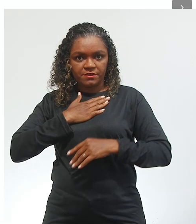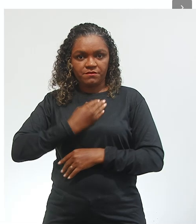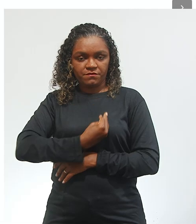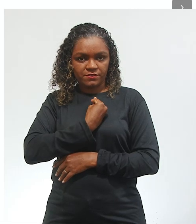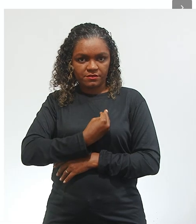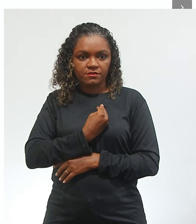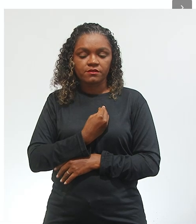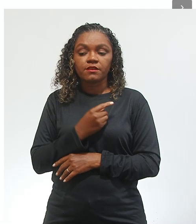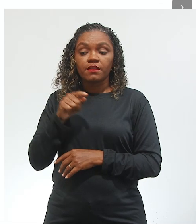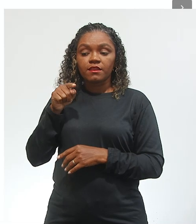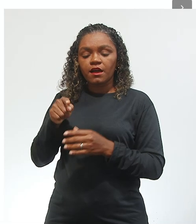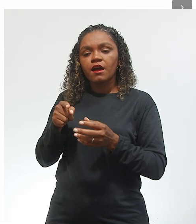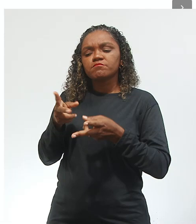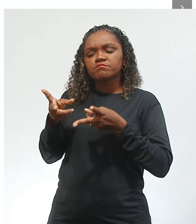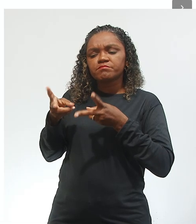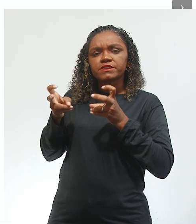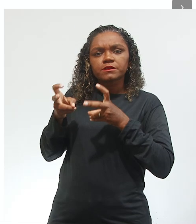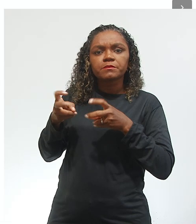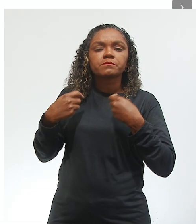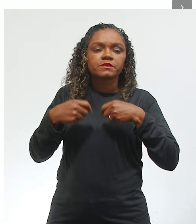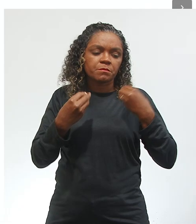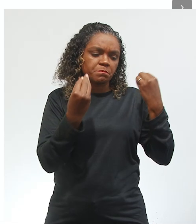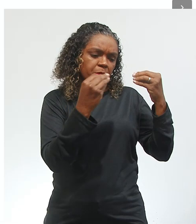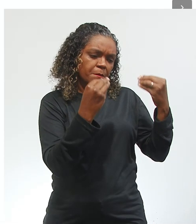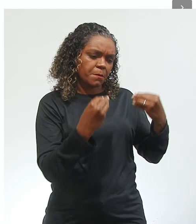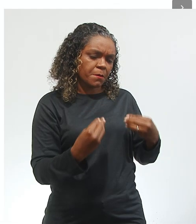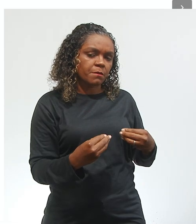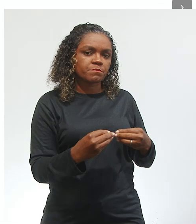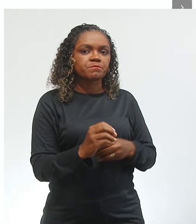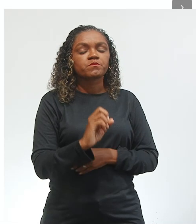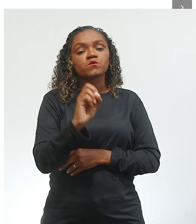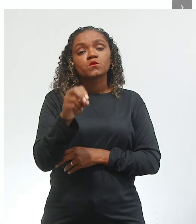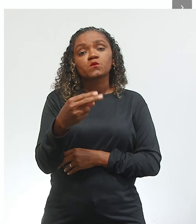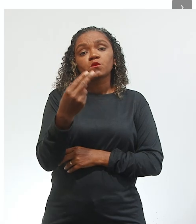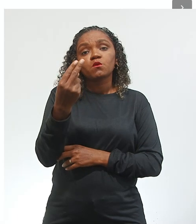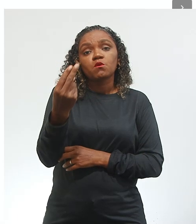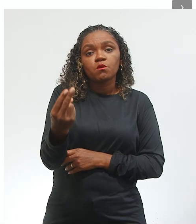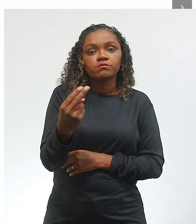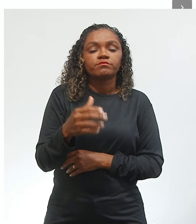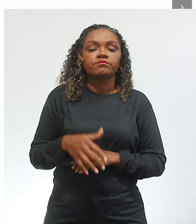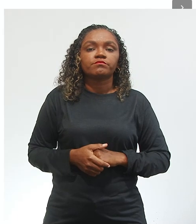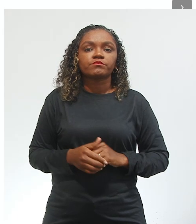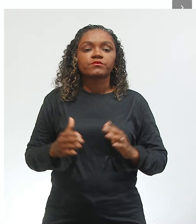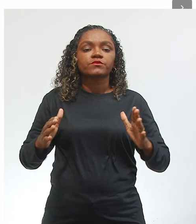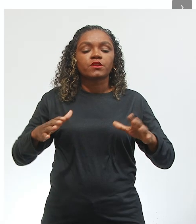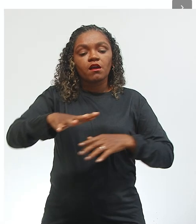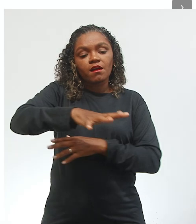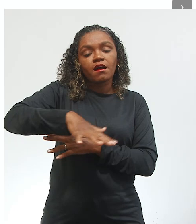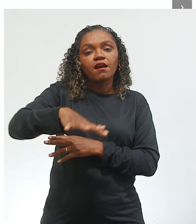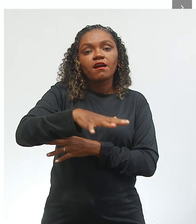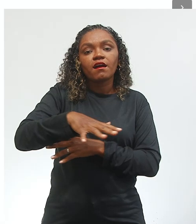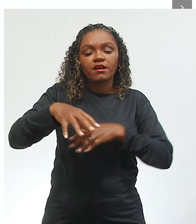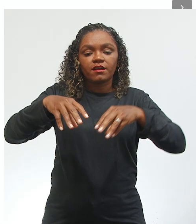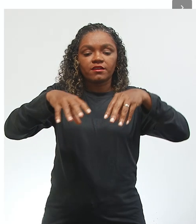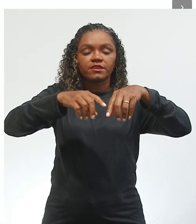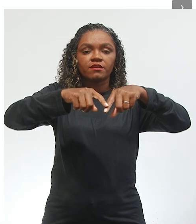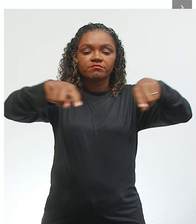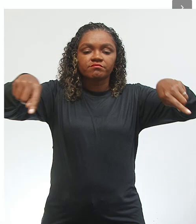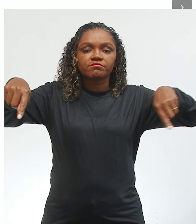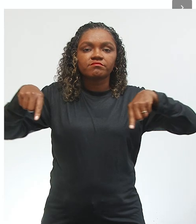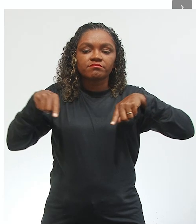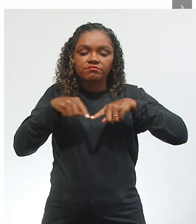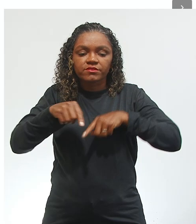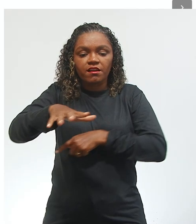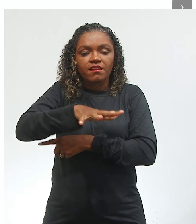dentro do programa e fazer um plano de marketing. Ele também pode ser de um mercado geográfico específico, né? Uma cidade